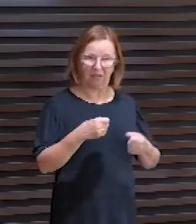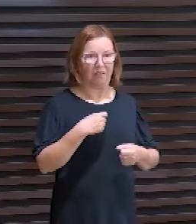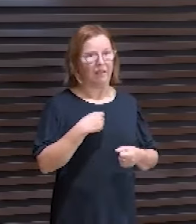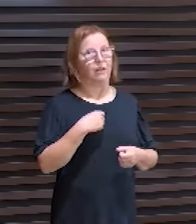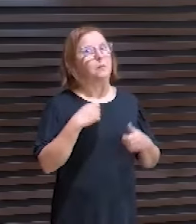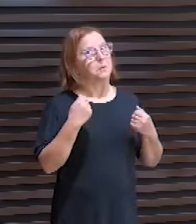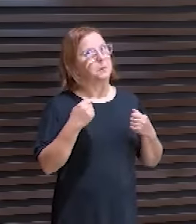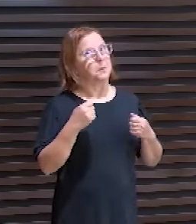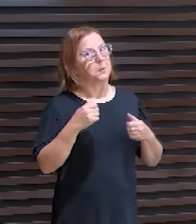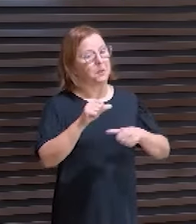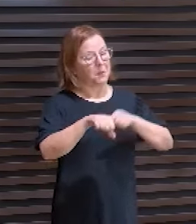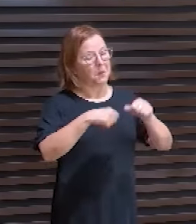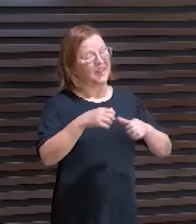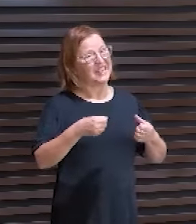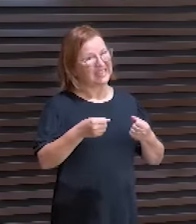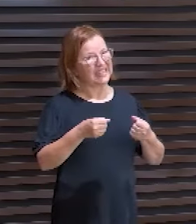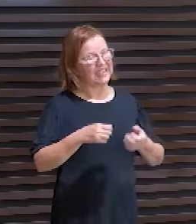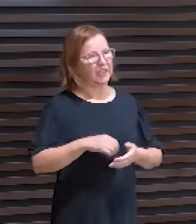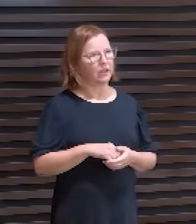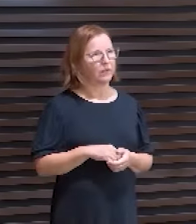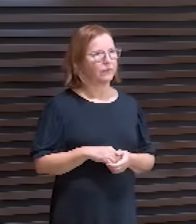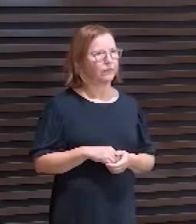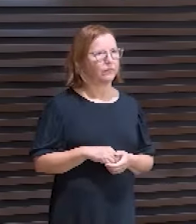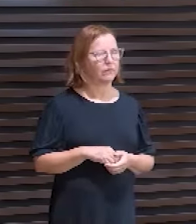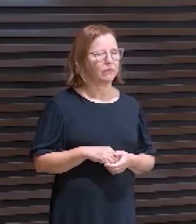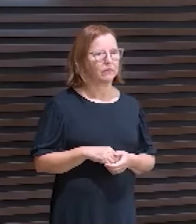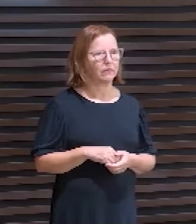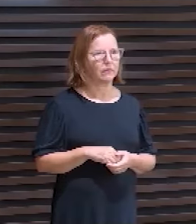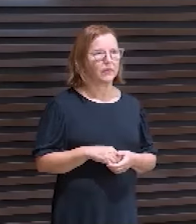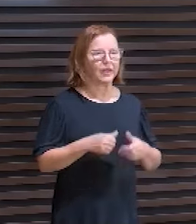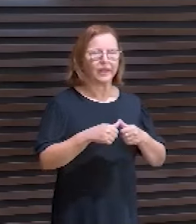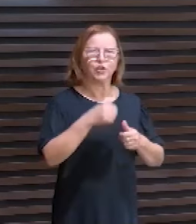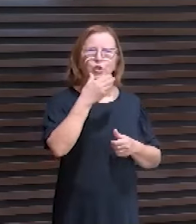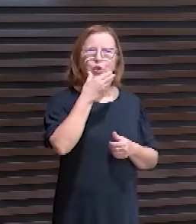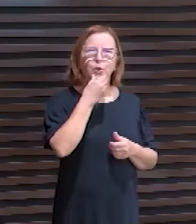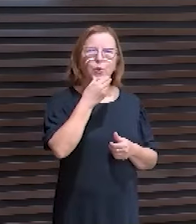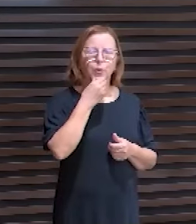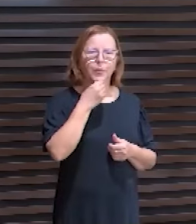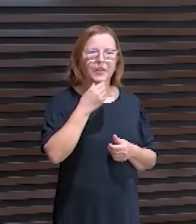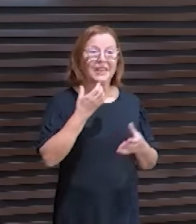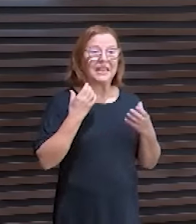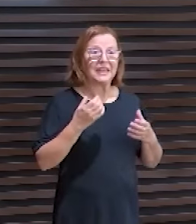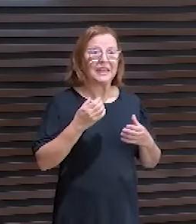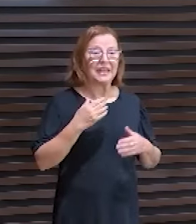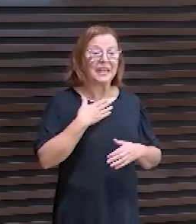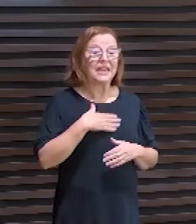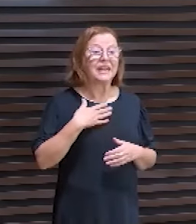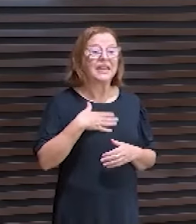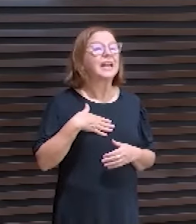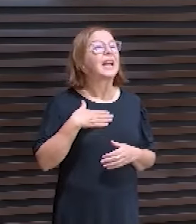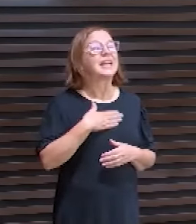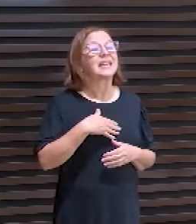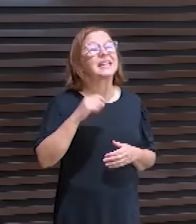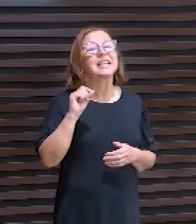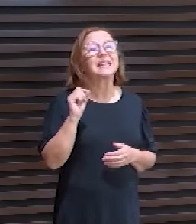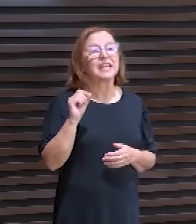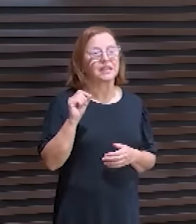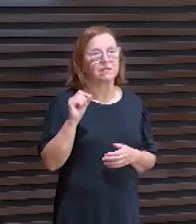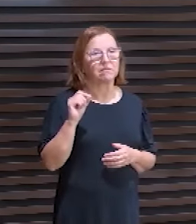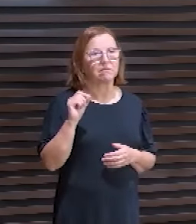carro quem que ele queria agradar misericórdia